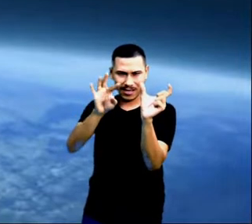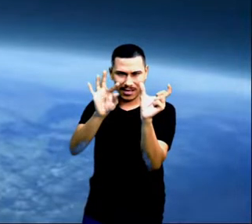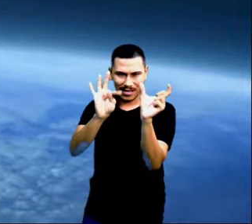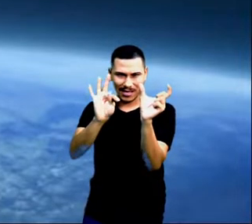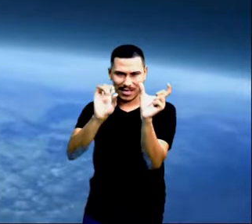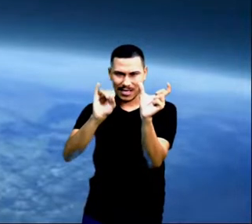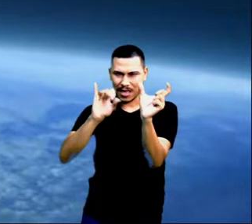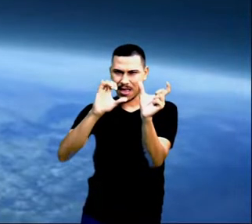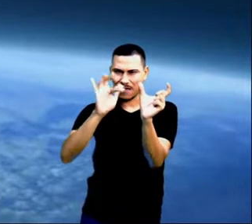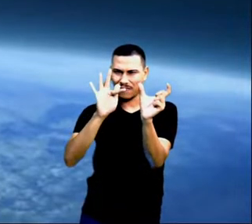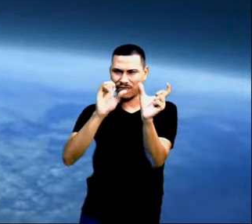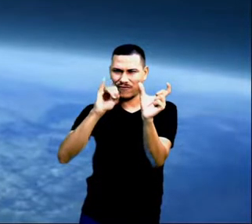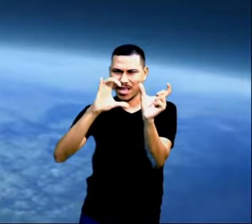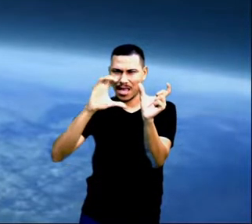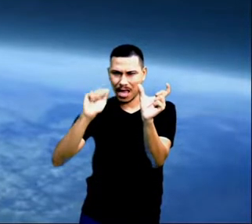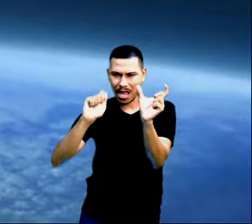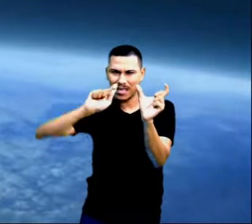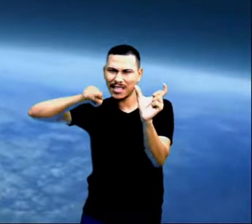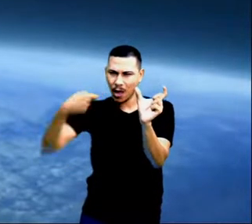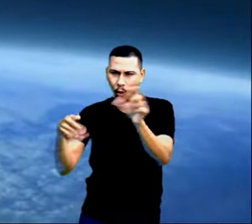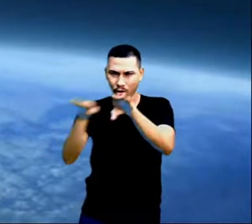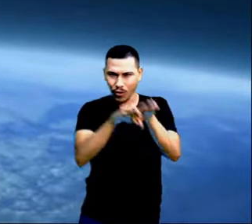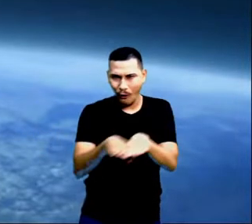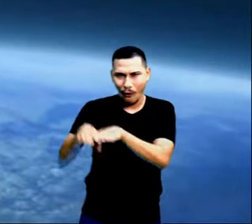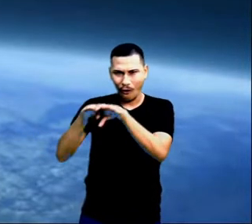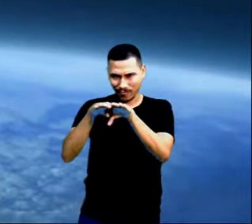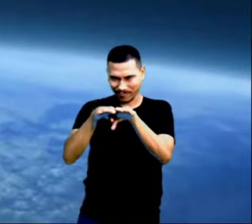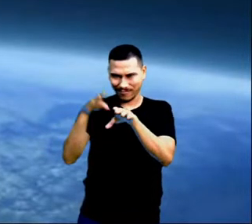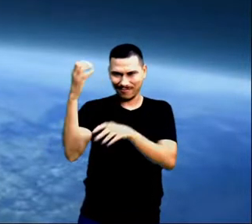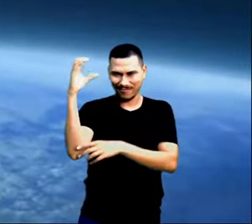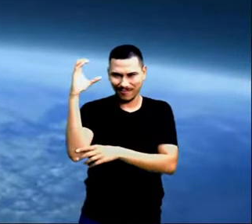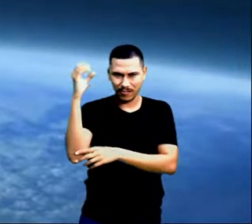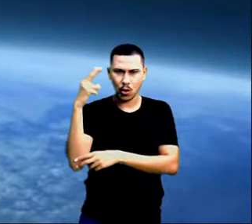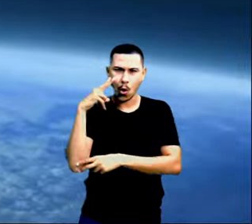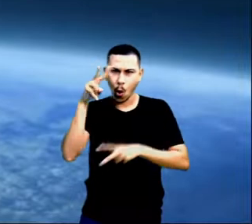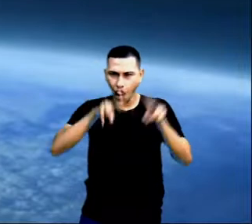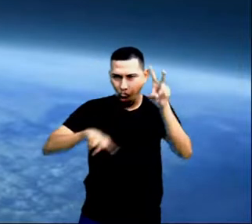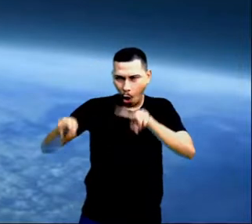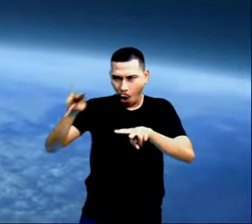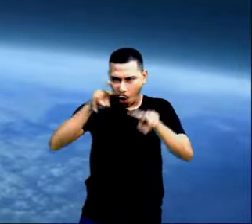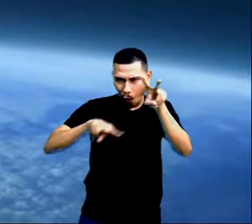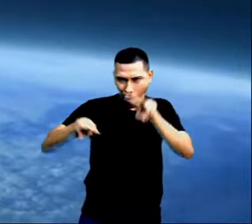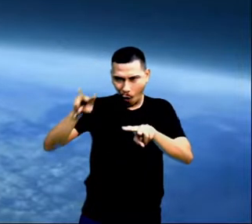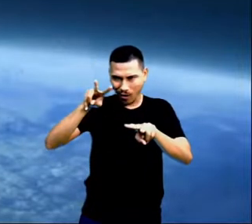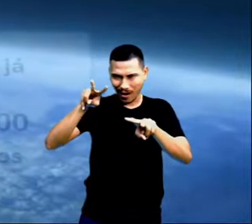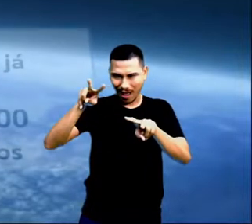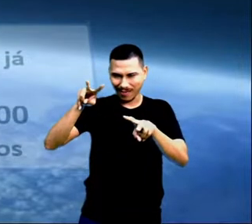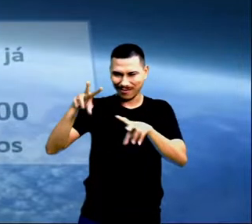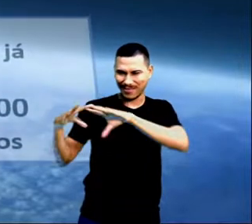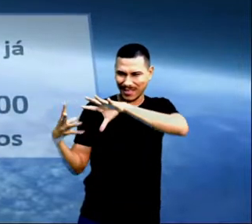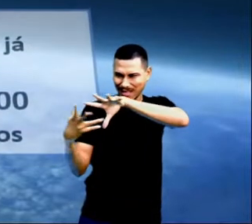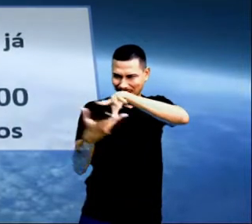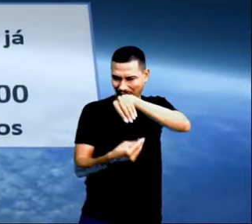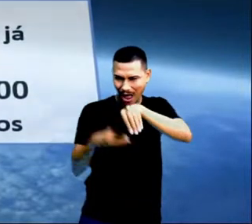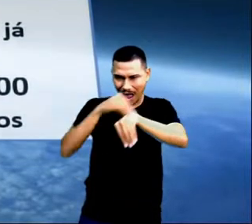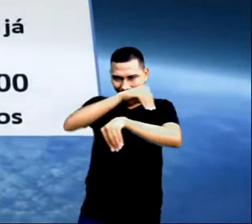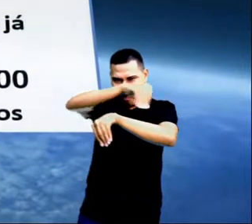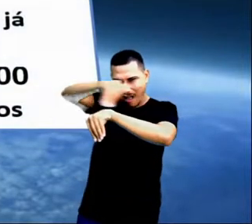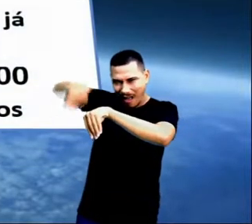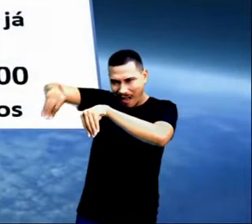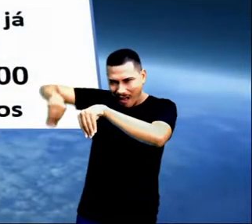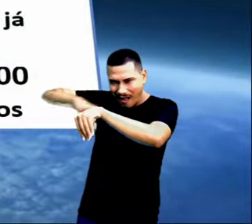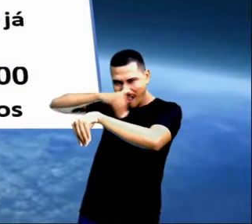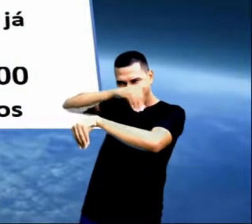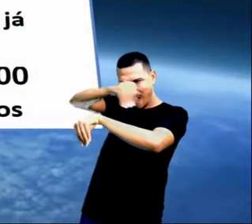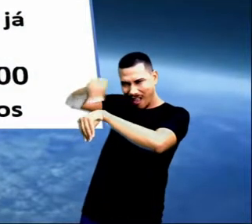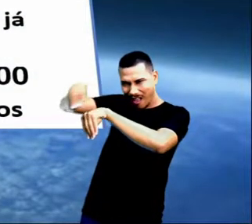internacional completa sem Rio voltas ao redor da terra e